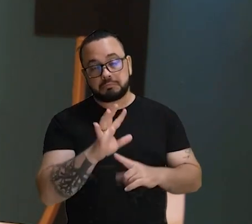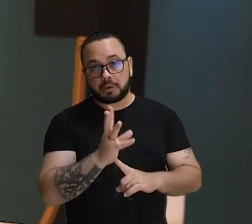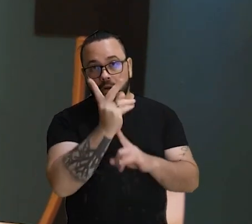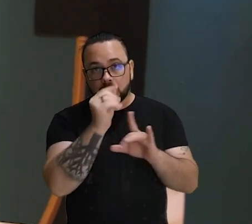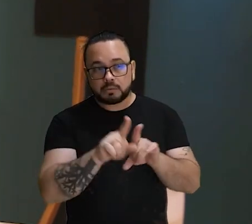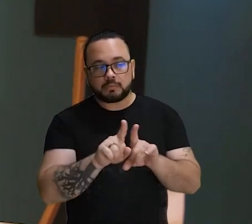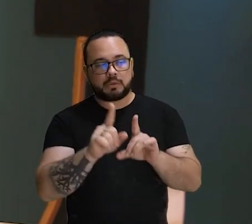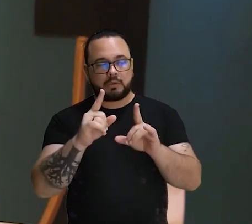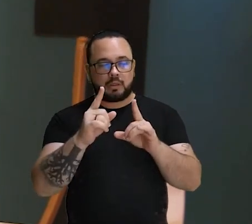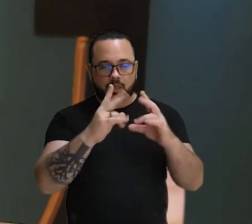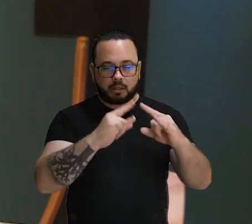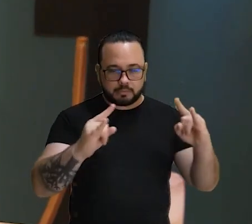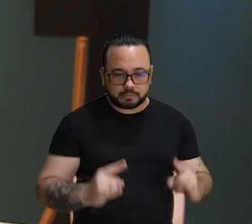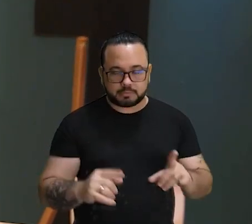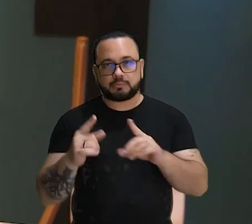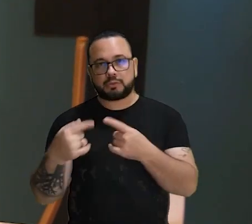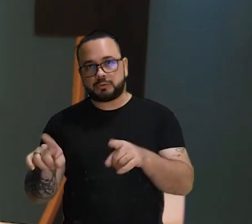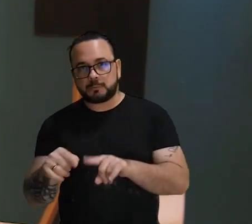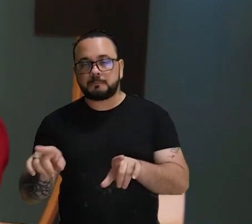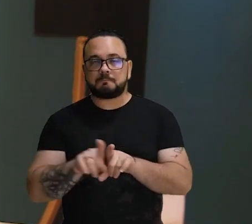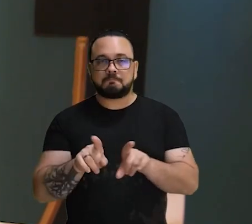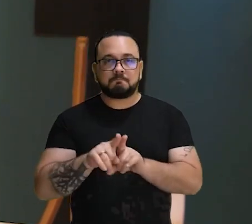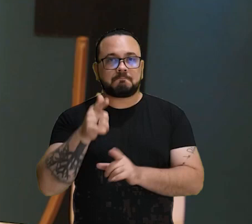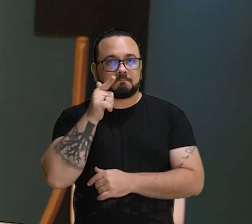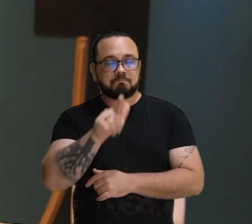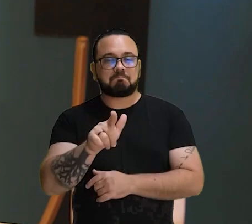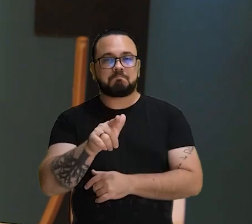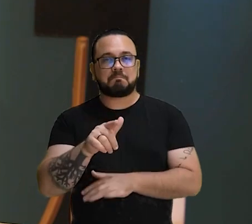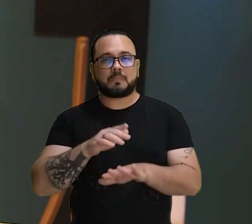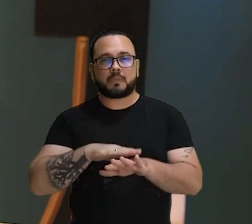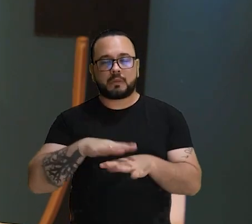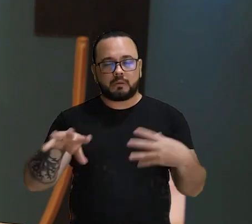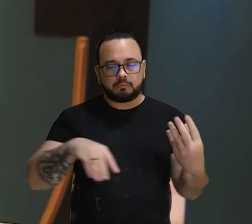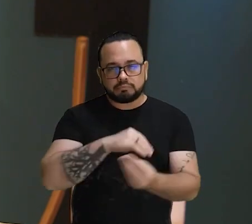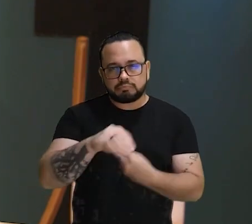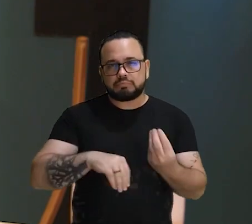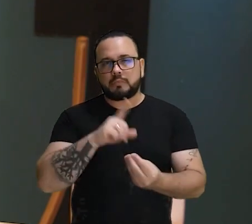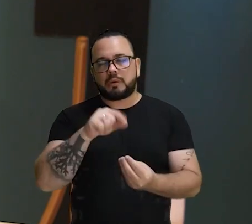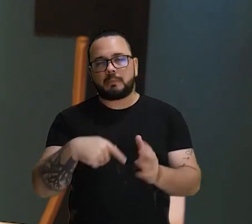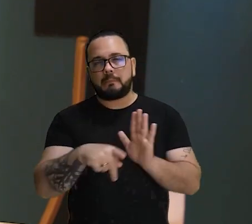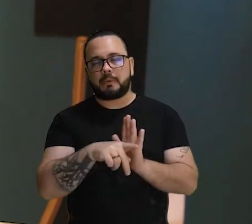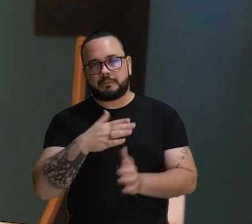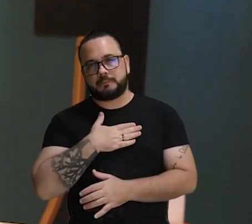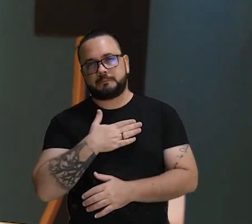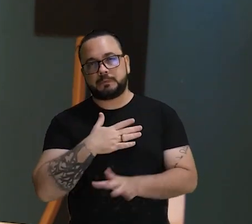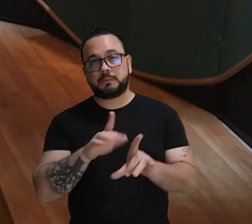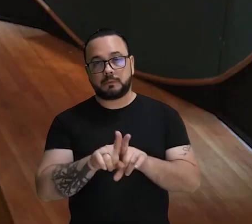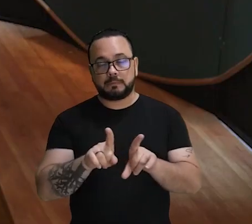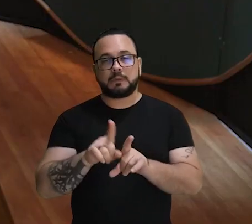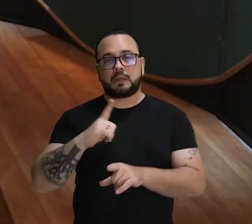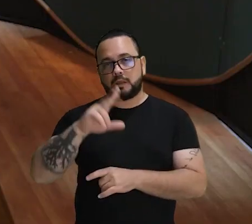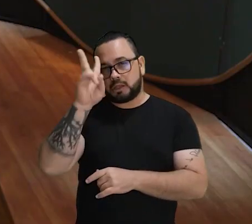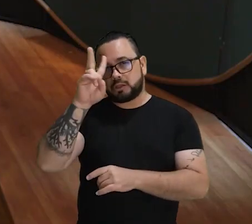tanto na música como no circo, para essa autoralidade, para entender uma coisa que é de uma trajetória muito própria, mas que tem